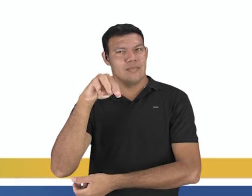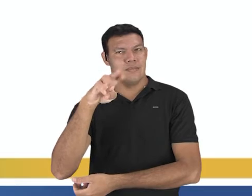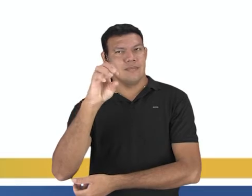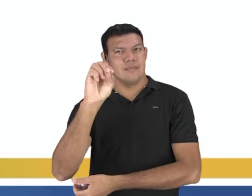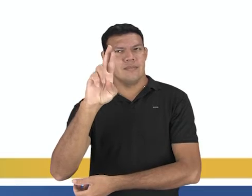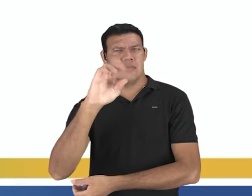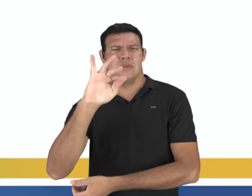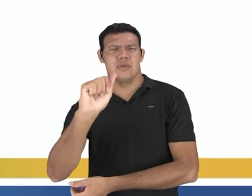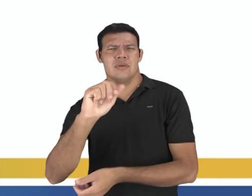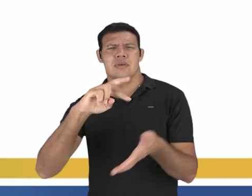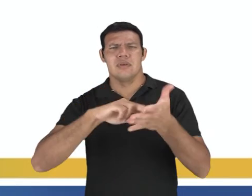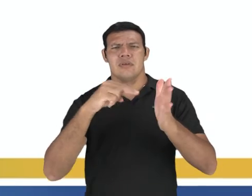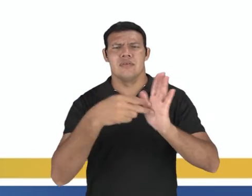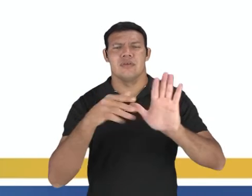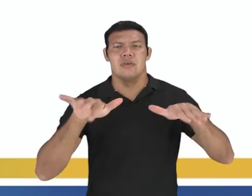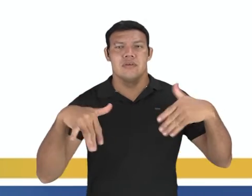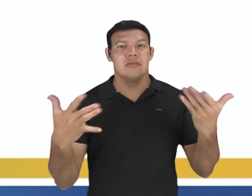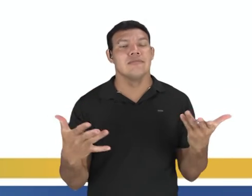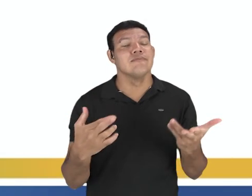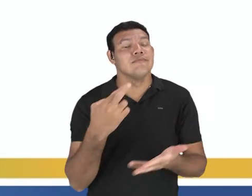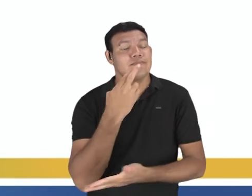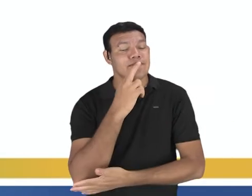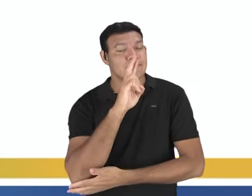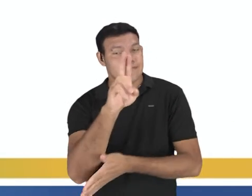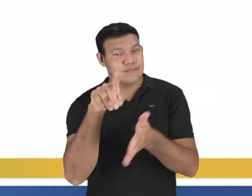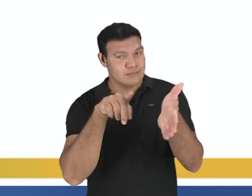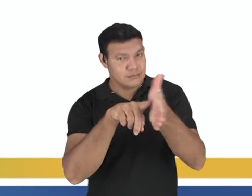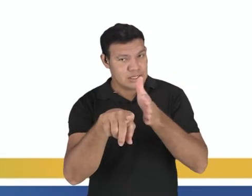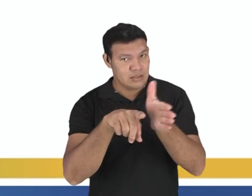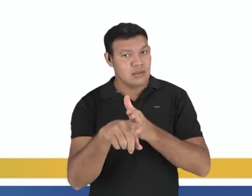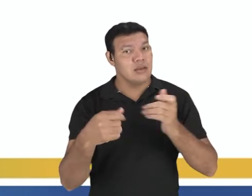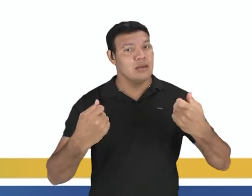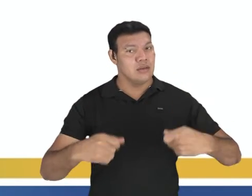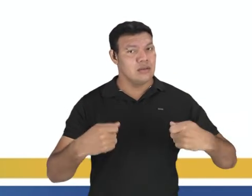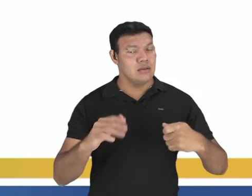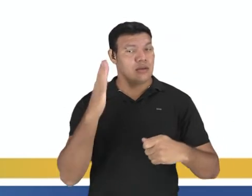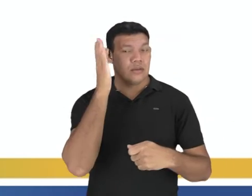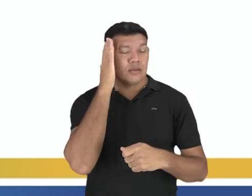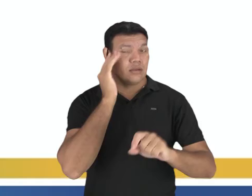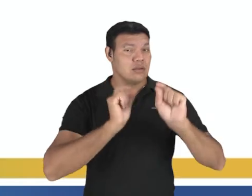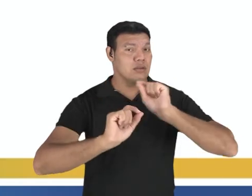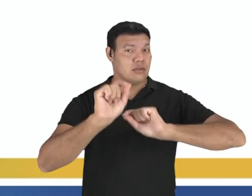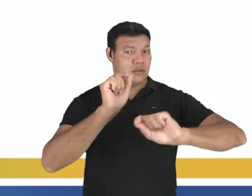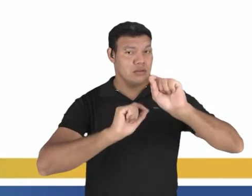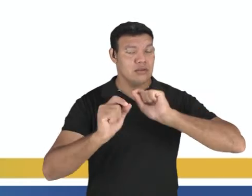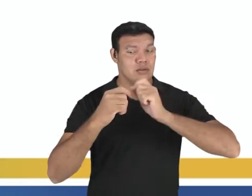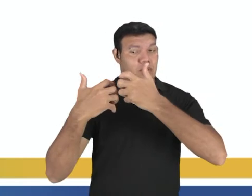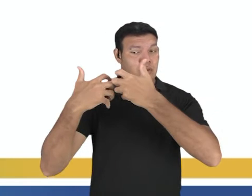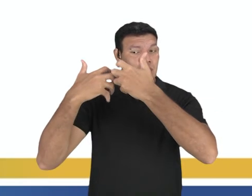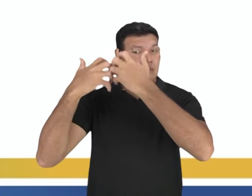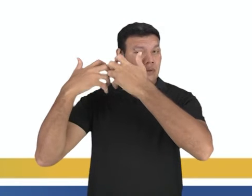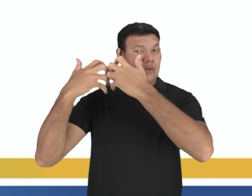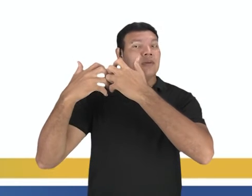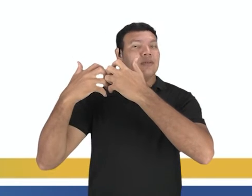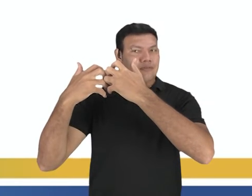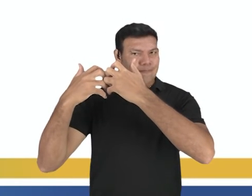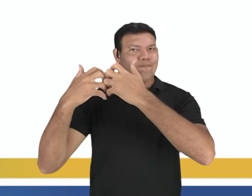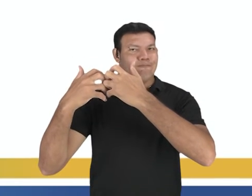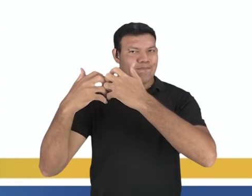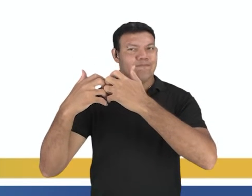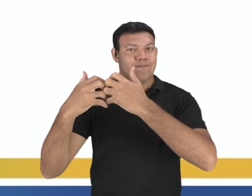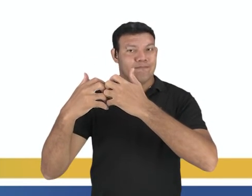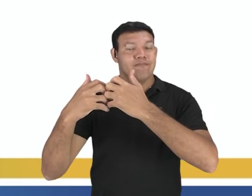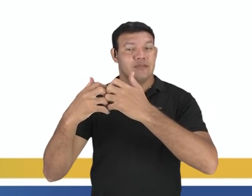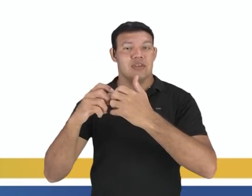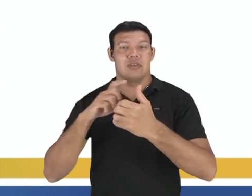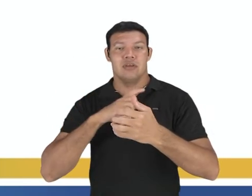o que são as memórias? Para responder essa pergunta, você precisa saber primeiro que seu cérebro é formado por